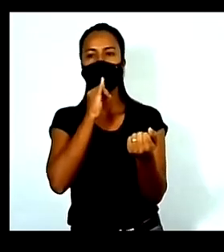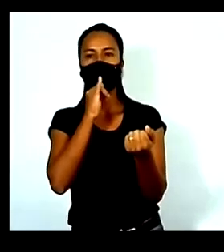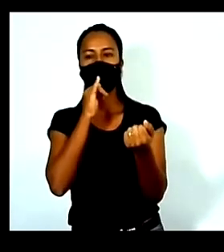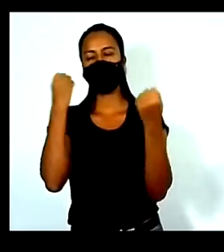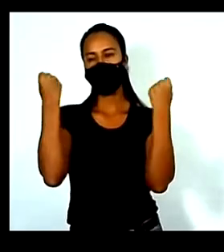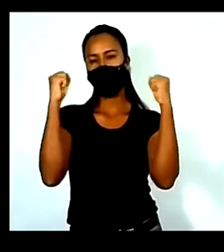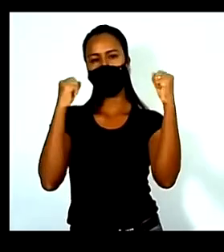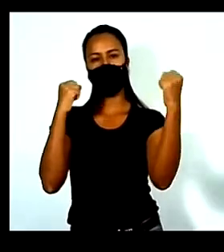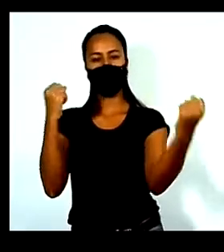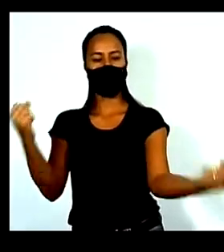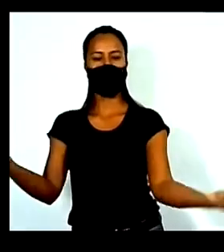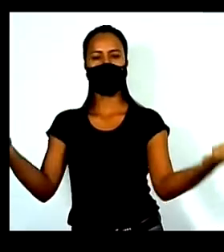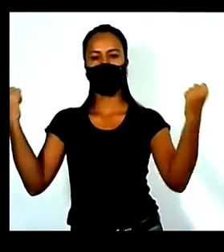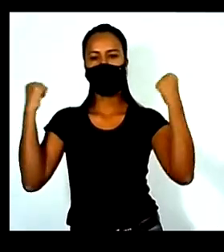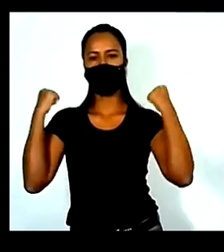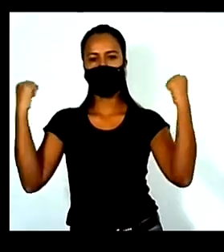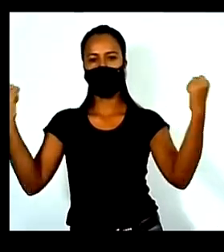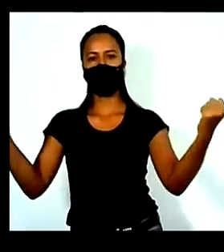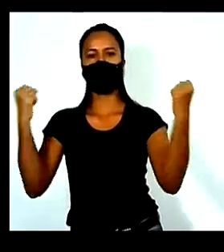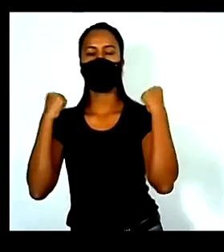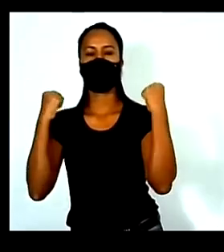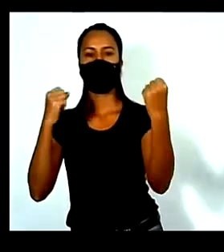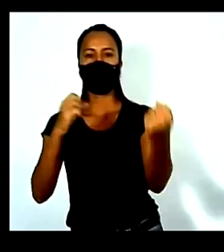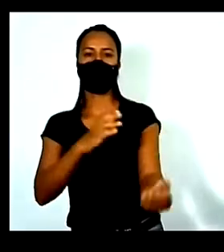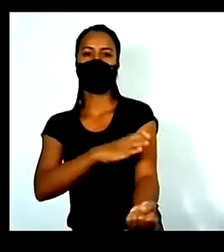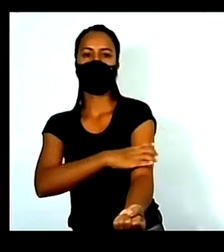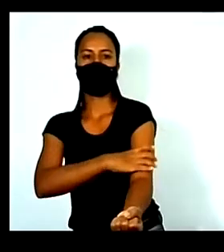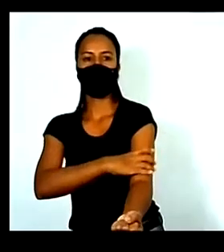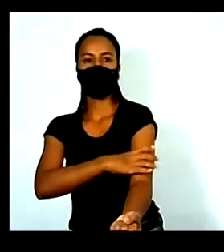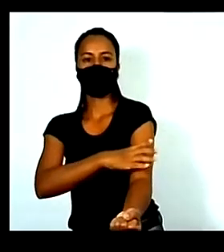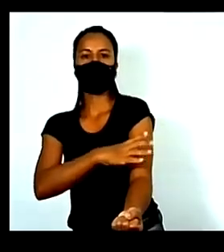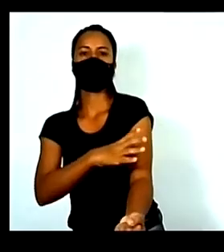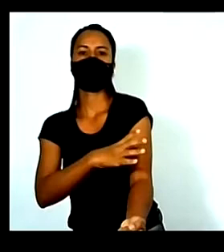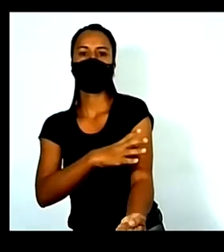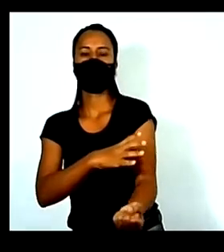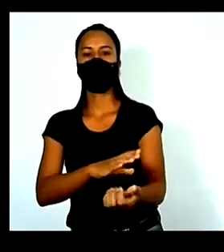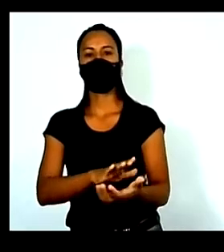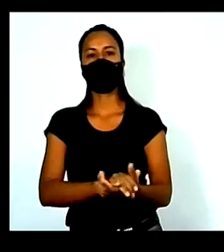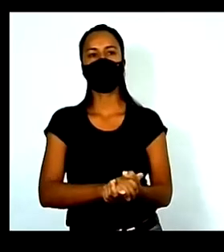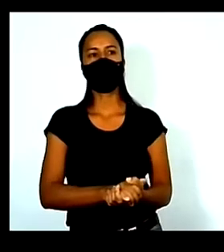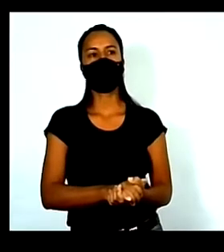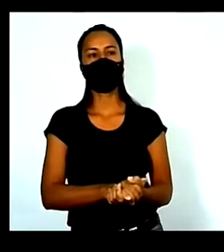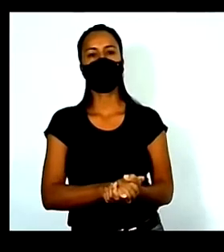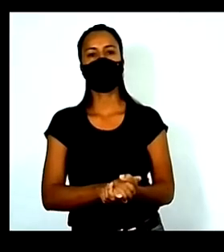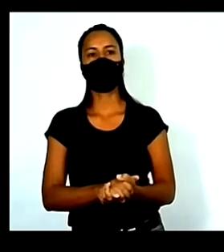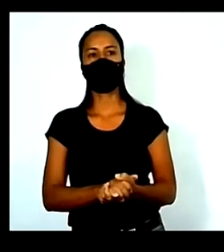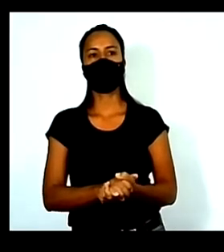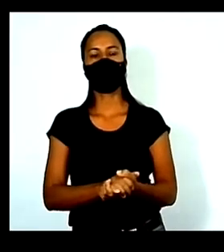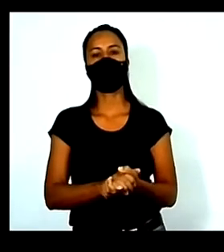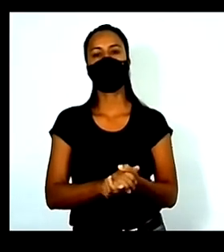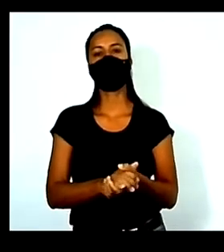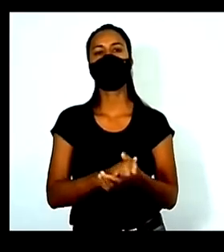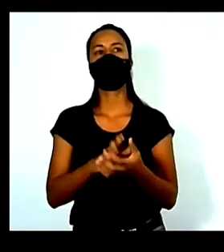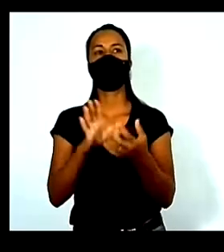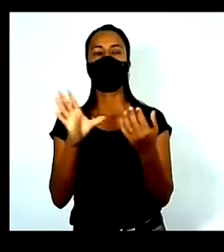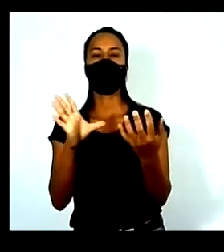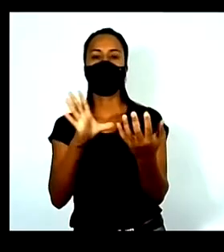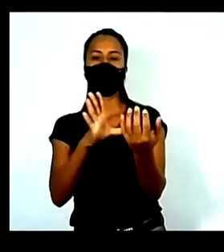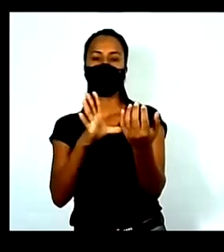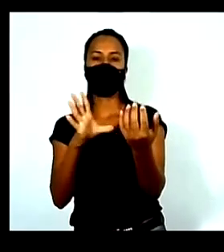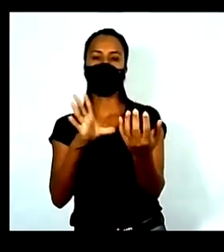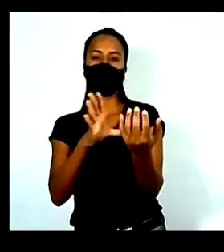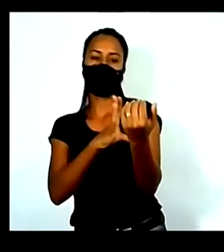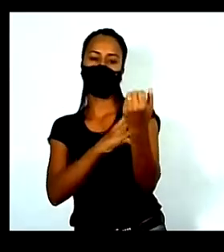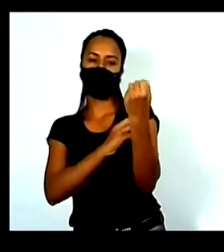né? Malhando, para que esse músculo ele cresça, ele aumente. Então, à medida que ele contrai